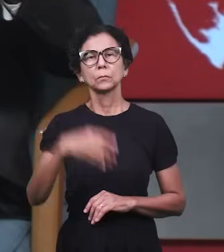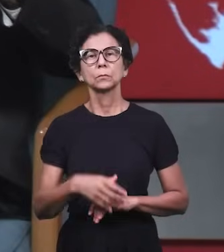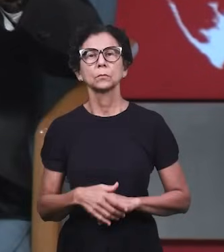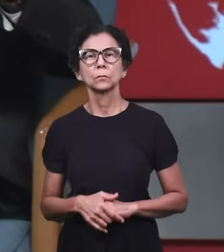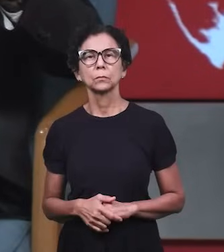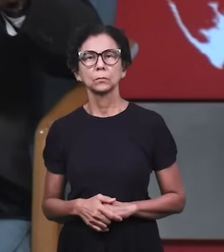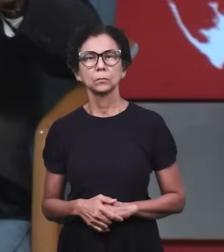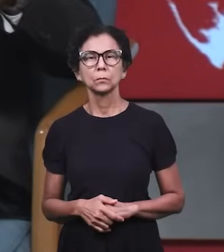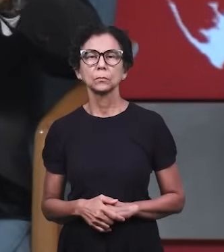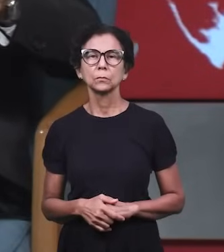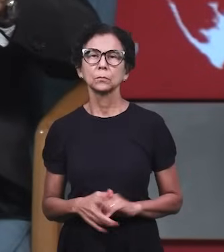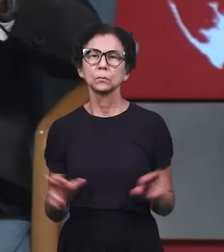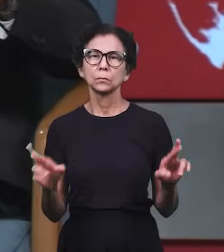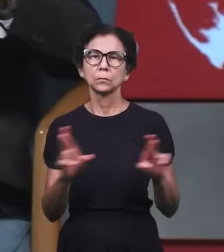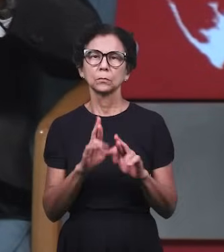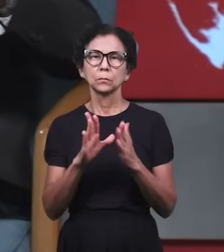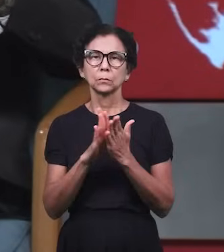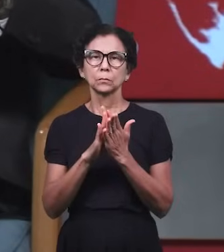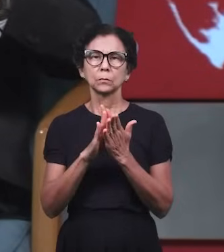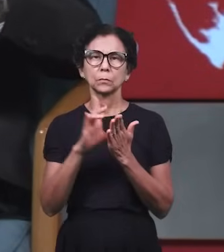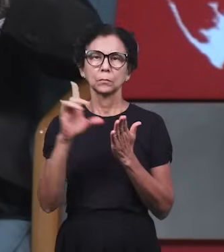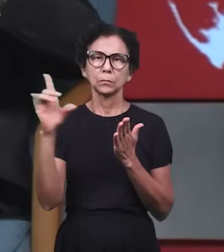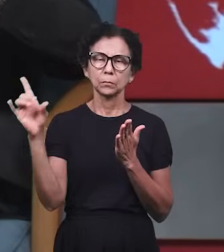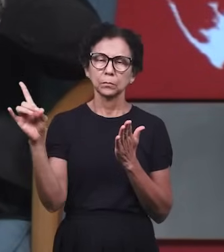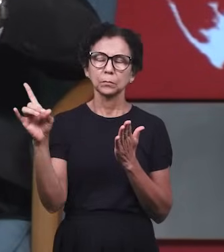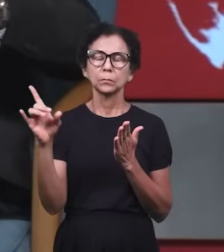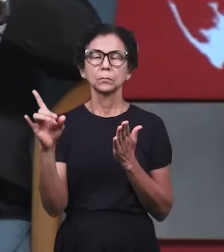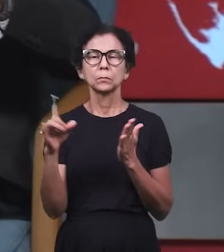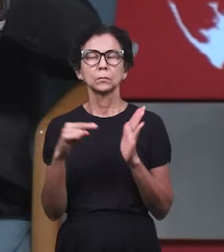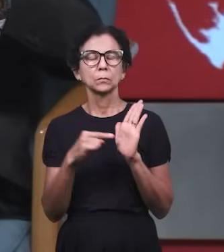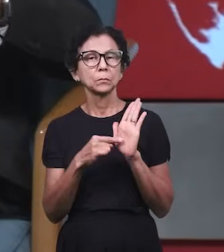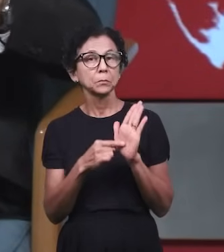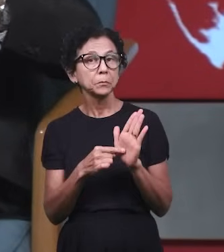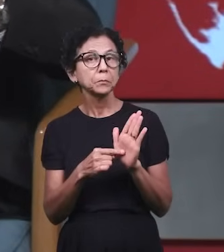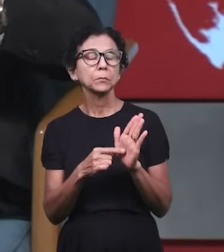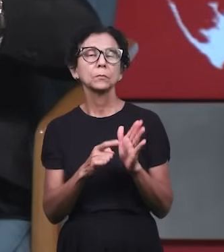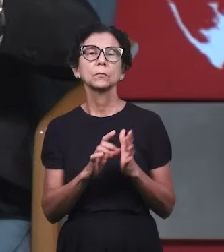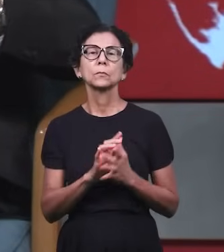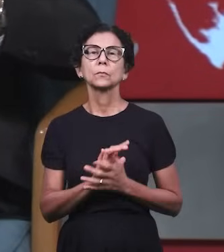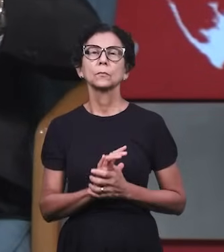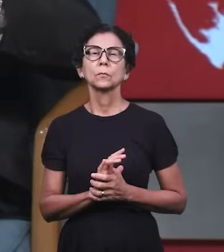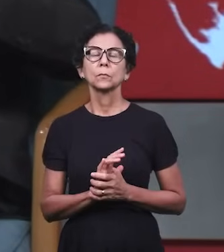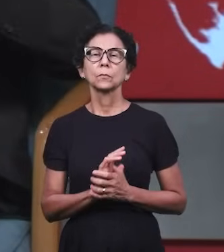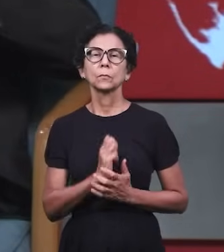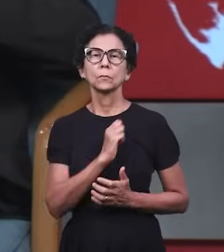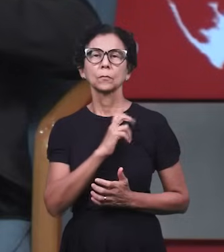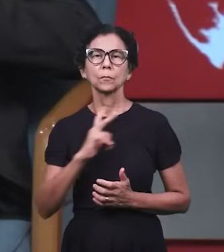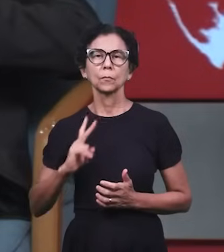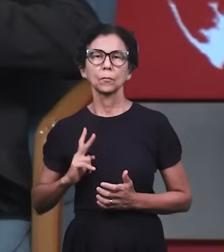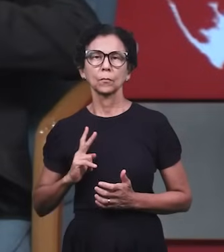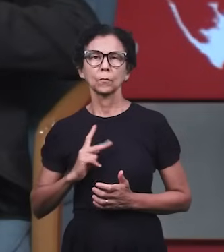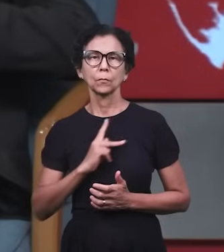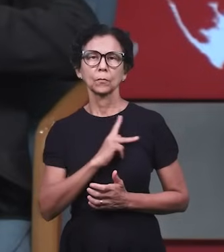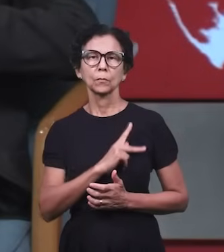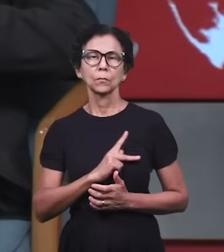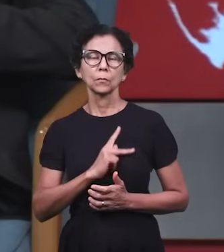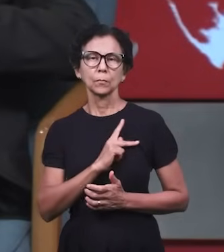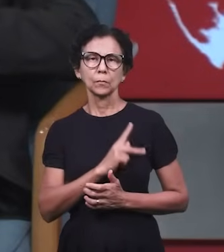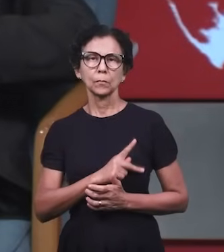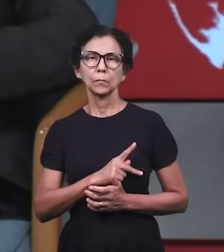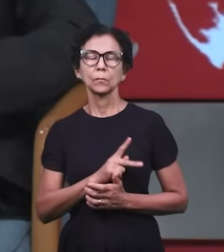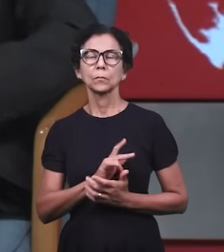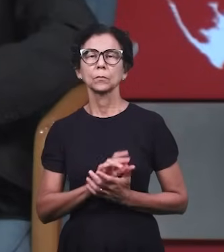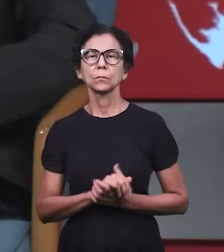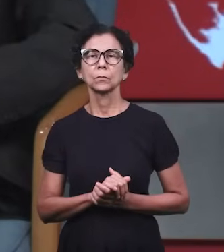e aquilo que está no texto bíblico, no Novo Testamento, mostrando aquilo que Paulo ensina